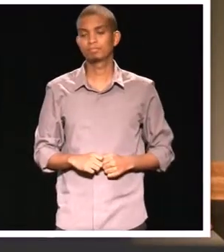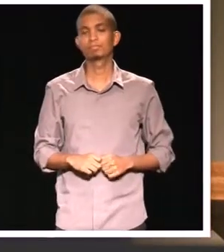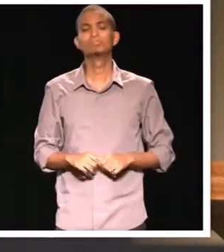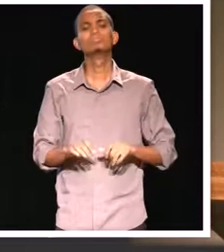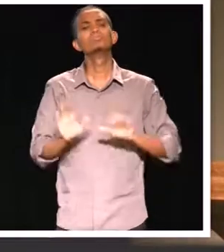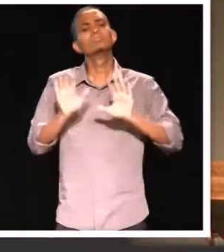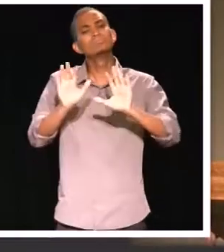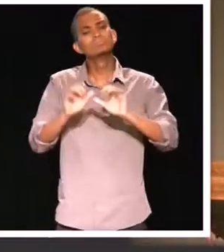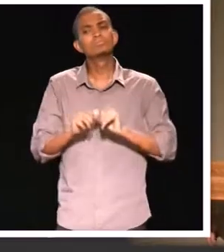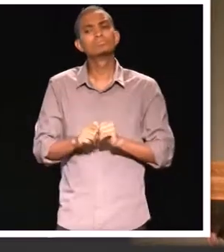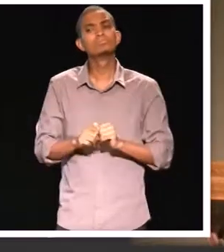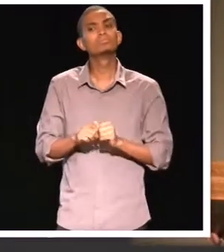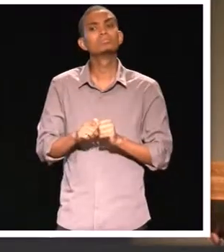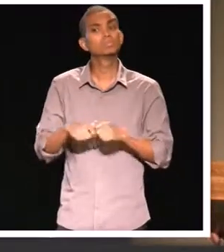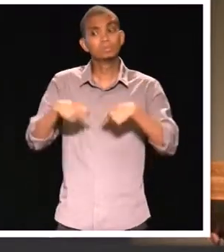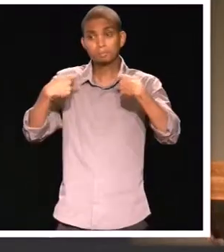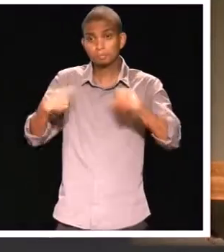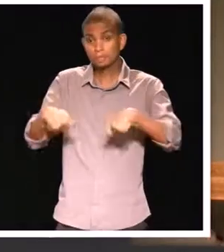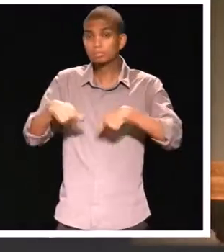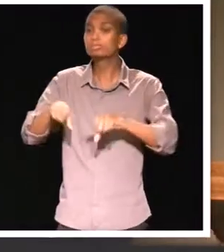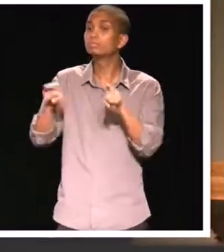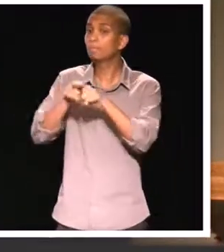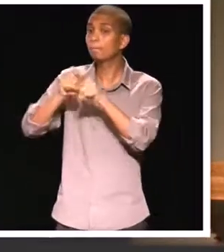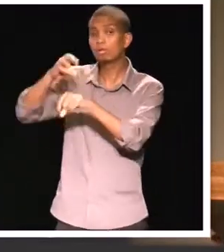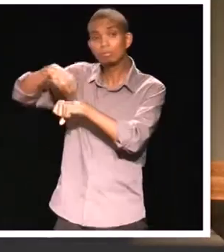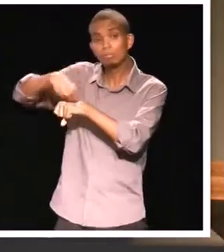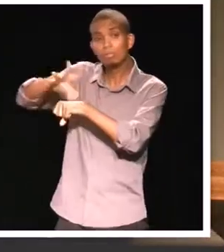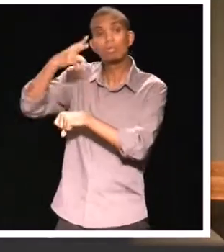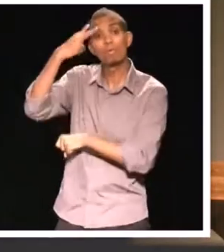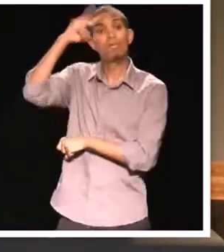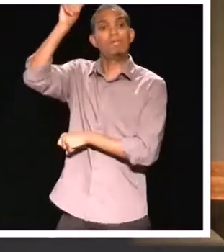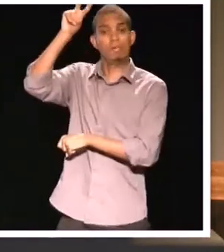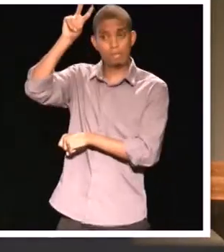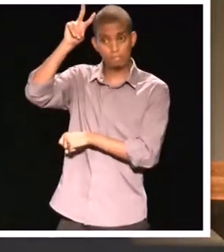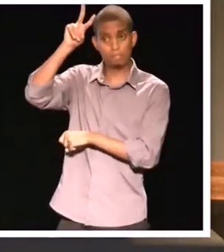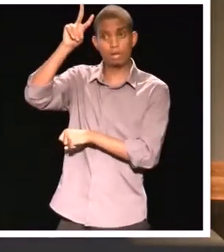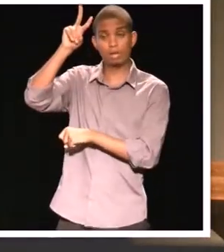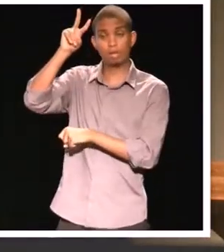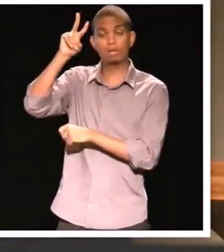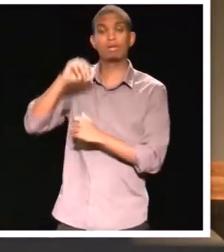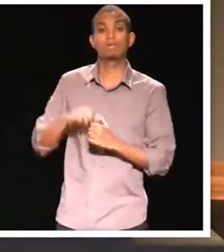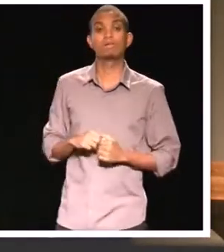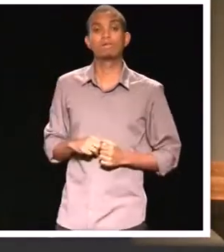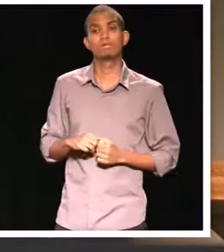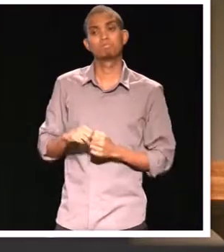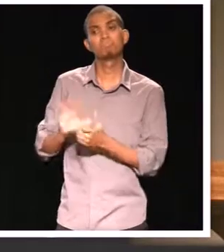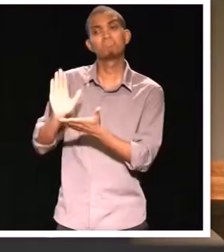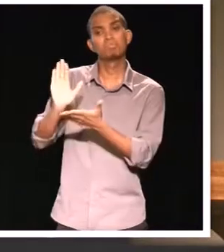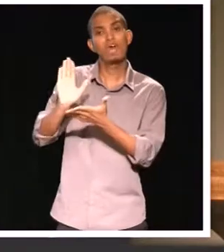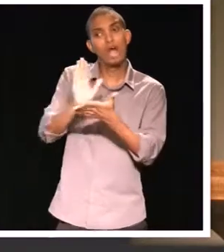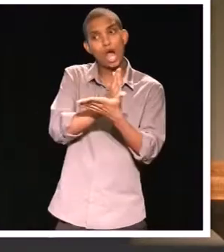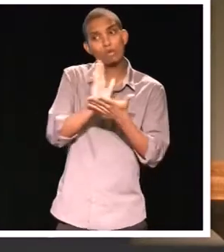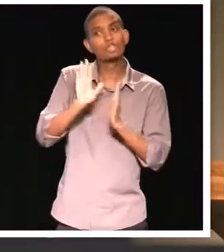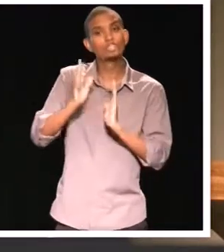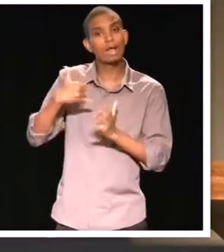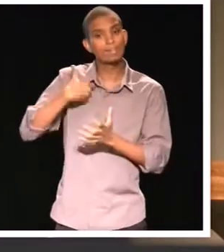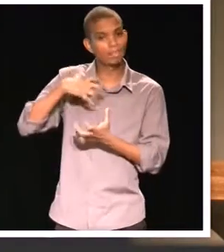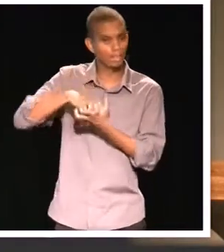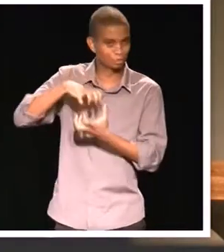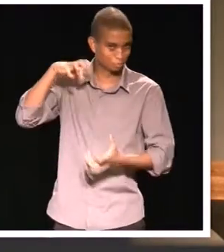Mas também é necessário lembrar, para que tenha uma idade já um pouquinho mais